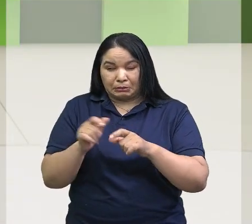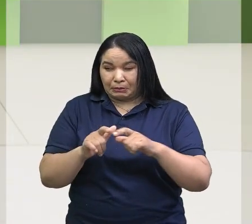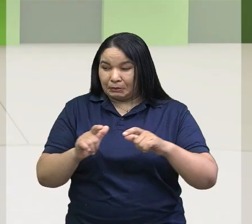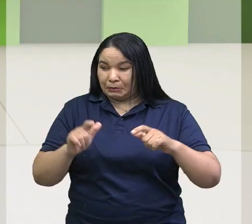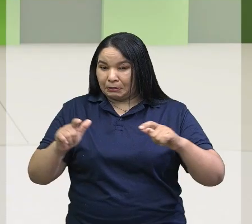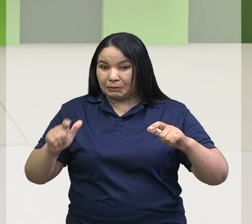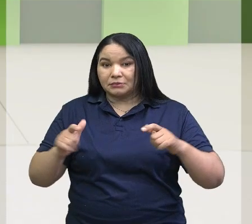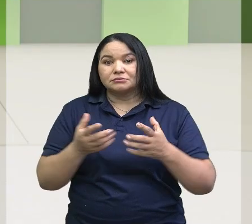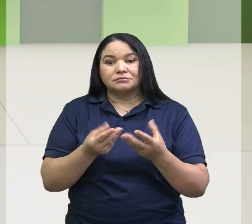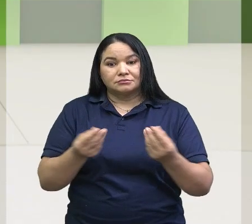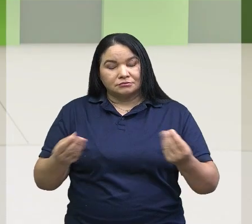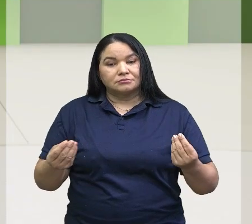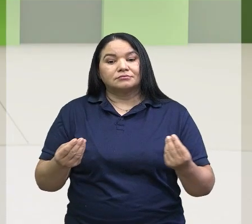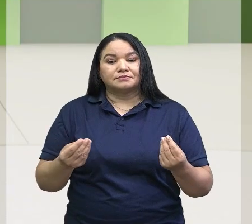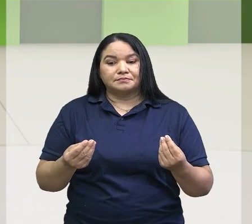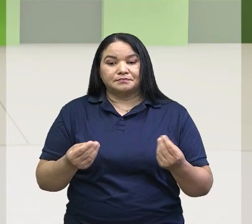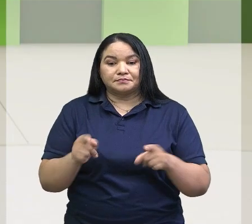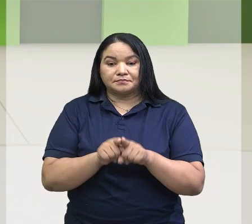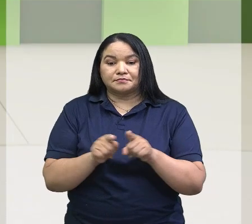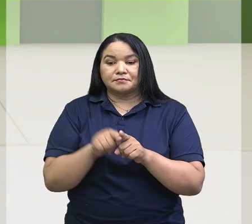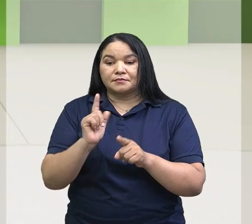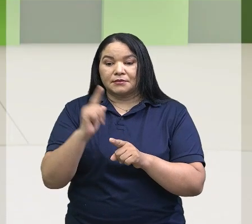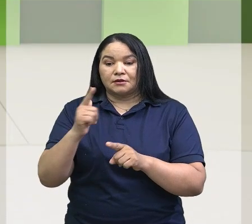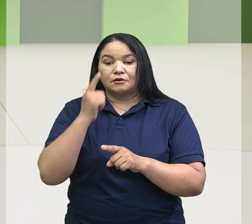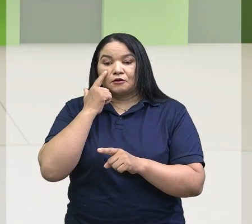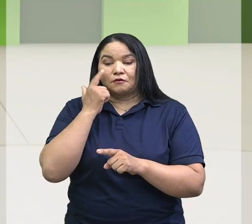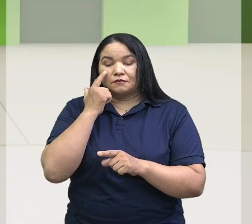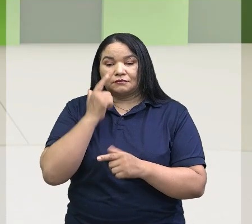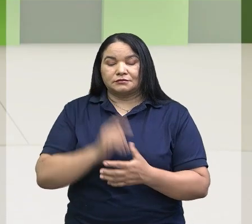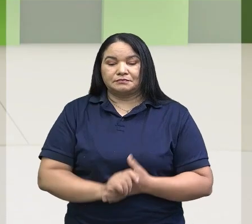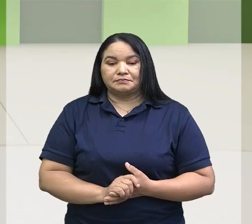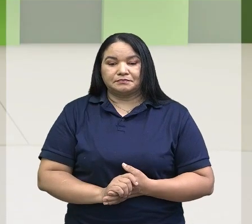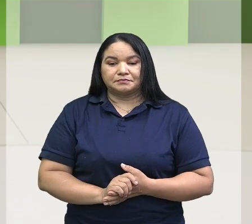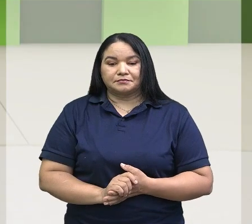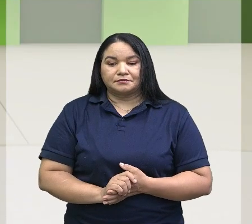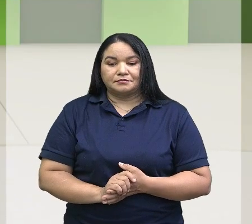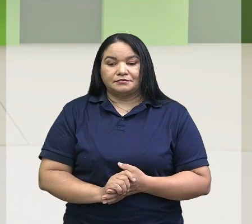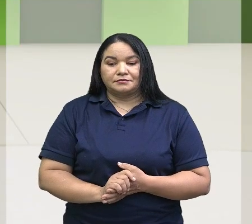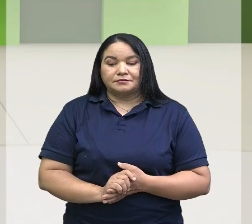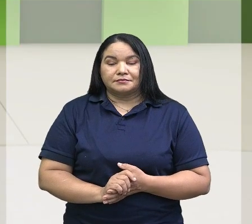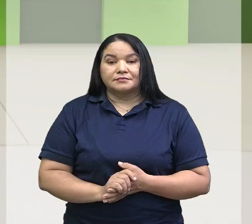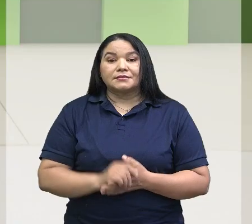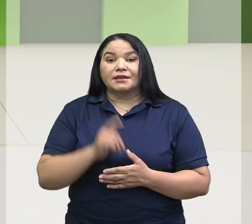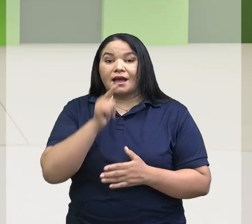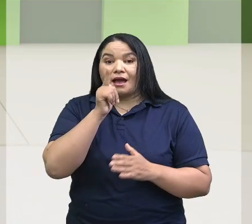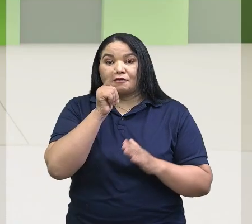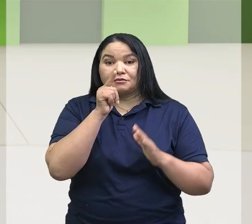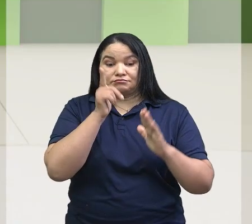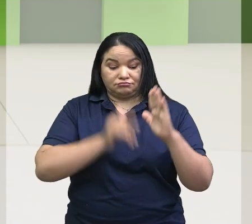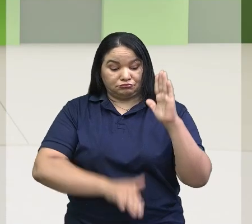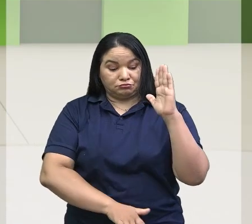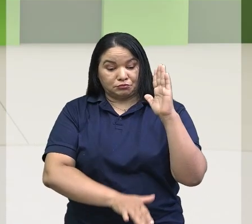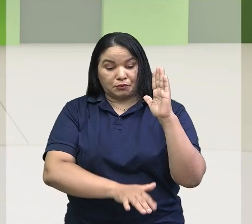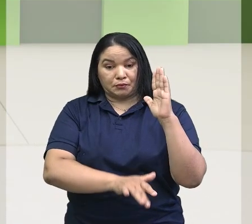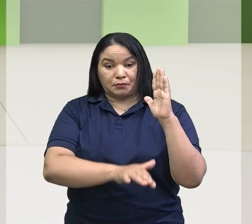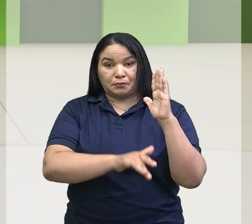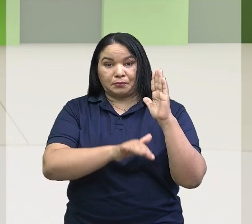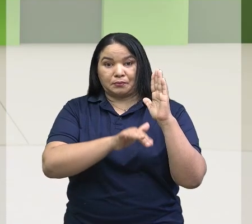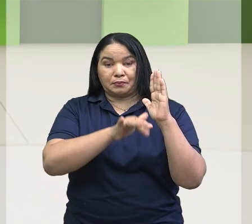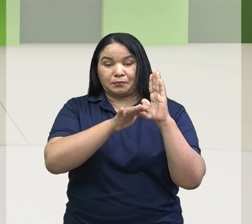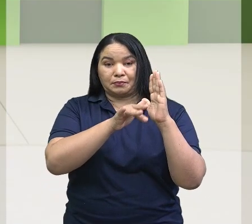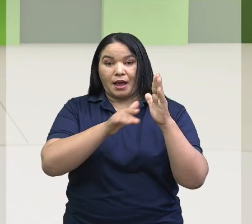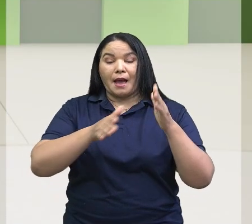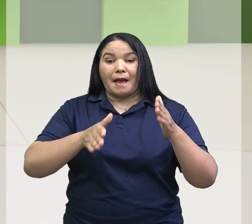bem curiosa, bem interessante, que nós temos aqui, ó, águas de enchente, né? Naqueles períodos onde a gente tem